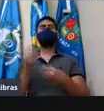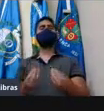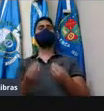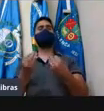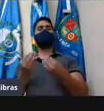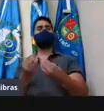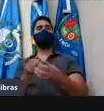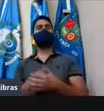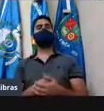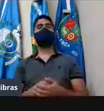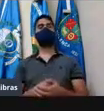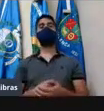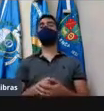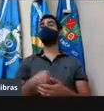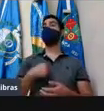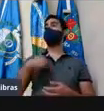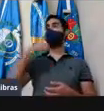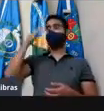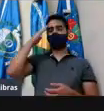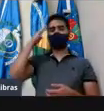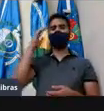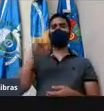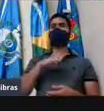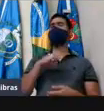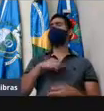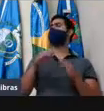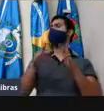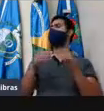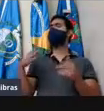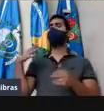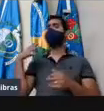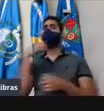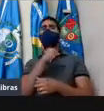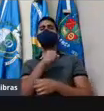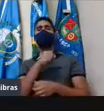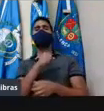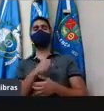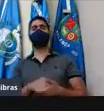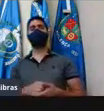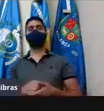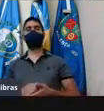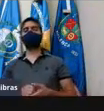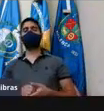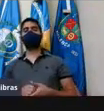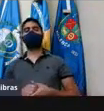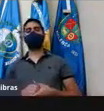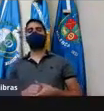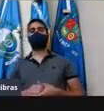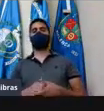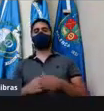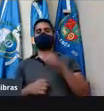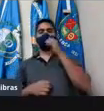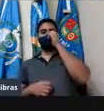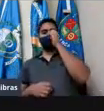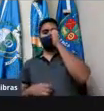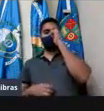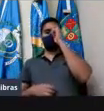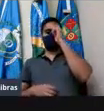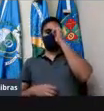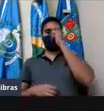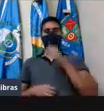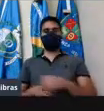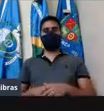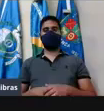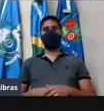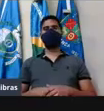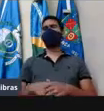entregue? Eu sei que houve um pedido, um ágio, por parte da empresa que entrega. Barra do Piraí não